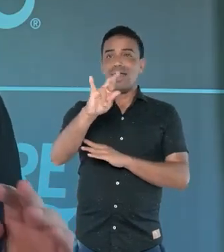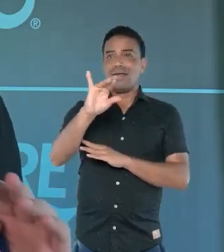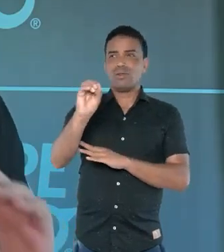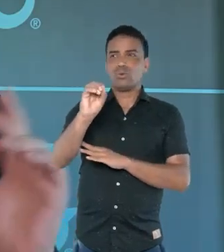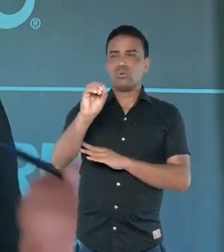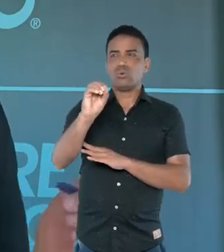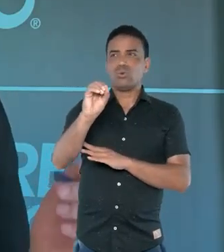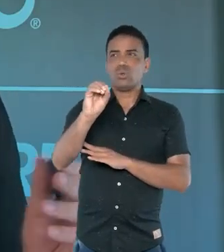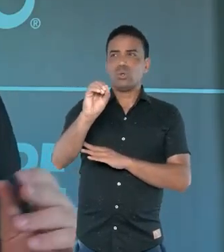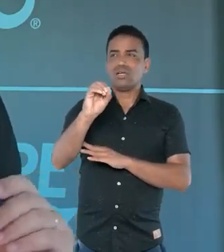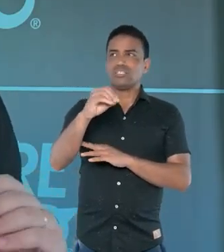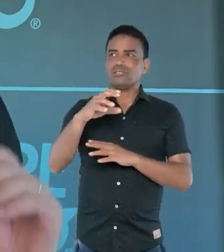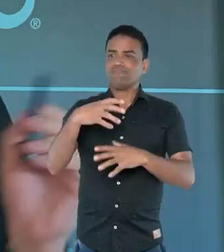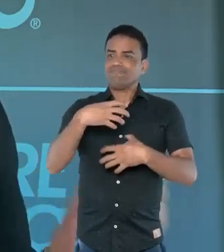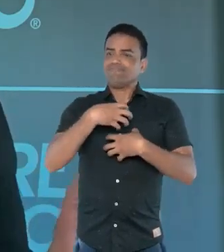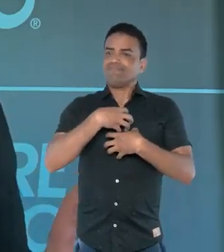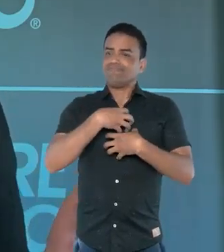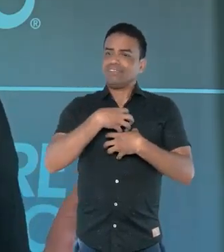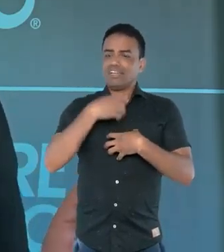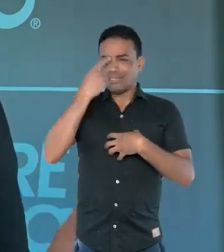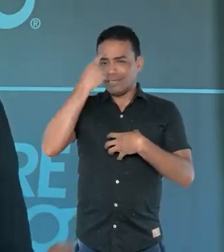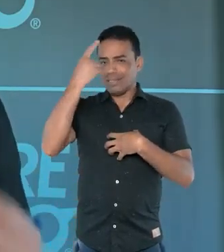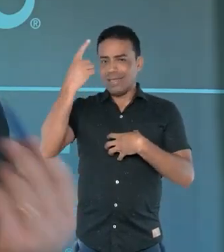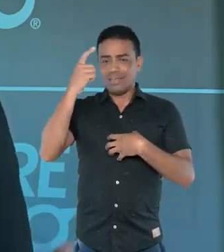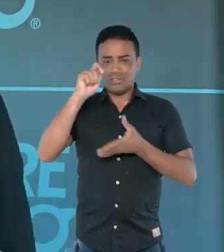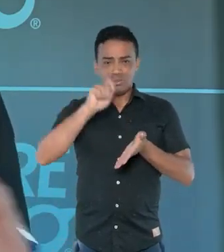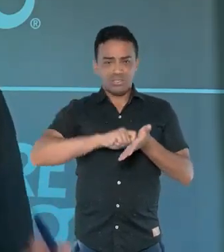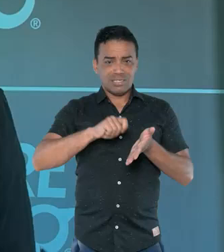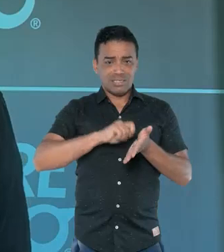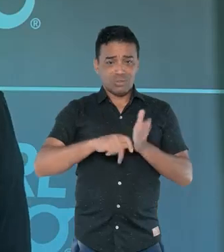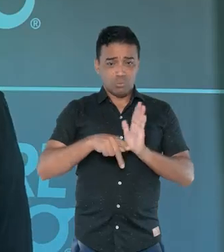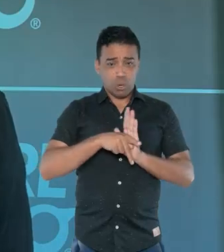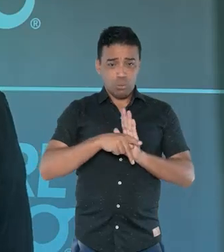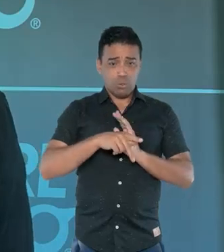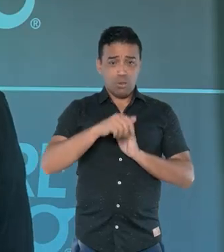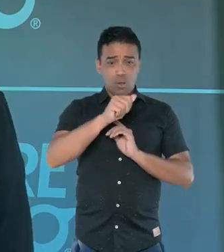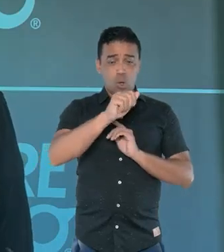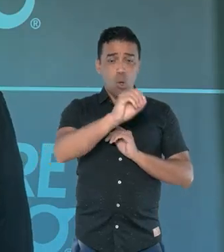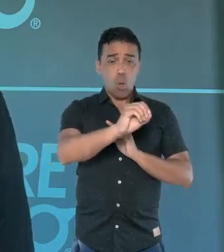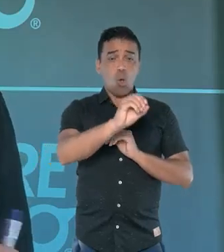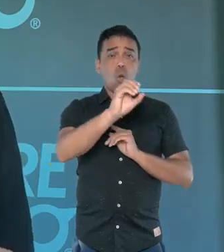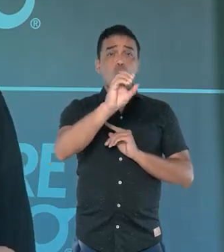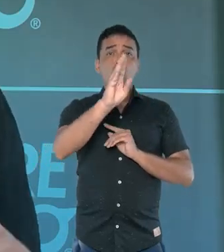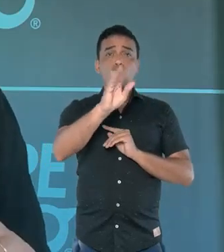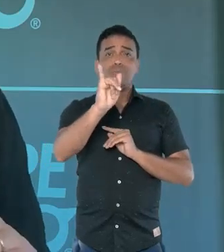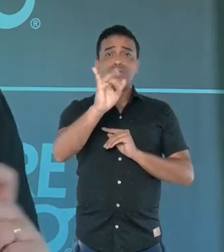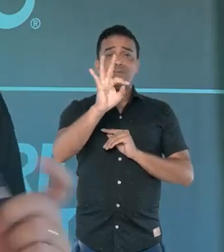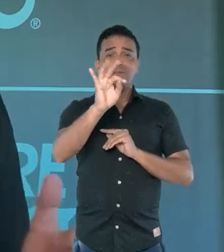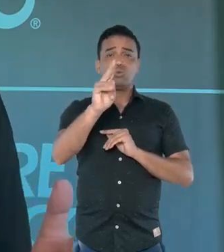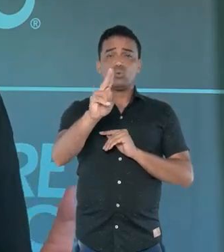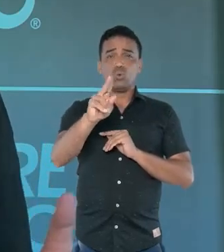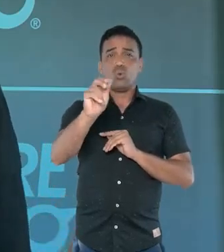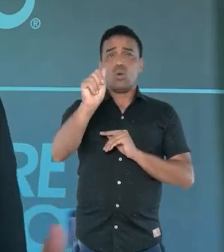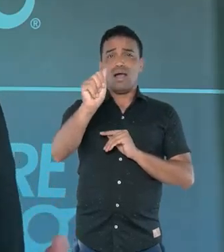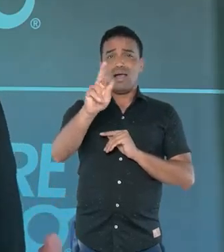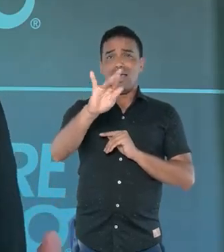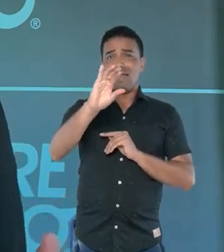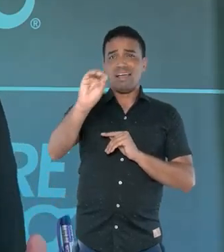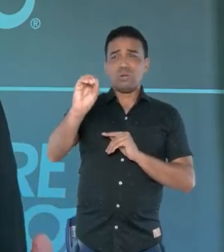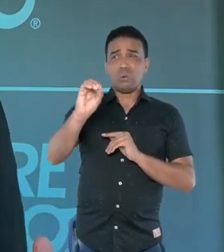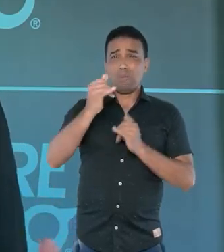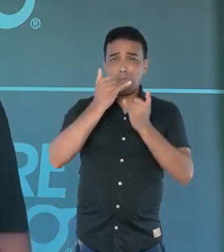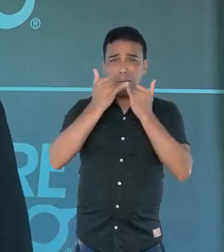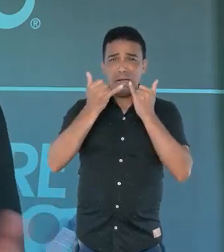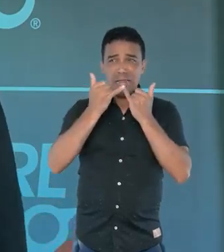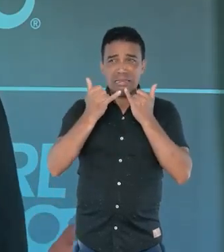maneira que, quando a gente... Essa ideia da escrita do próprio obituário, ela não, assim, parece uma ideia mórbida de